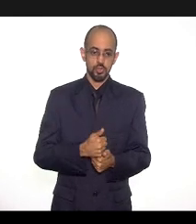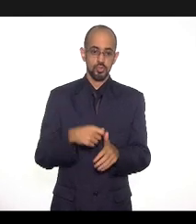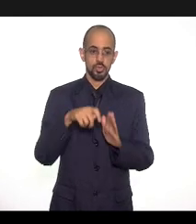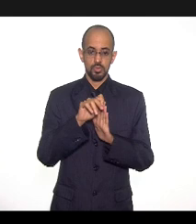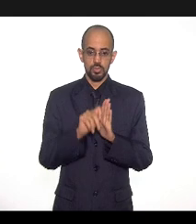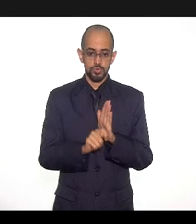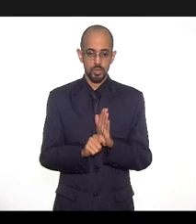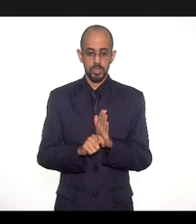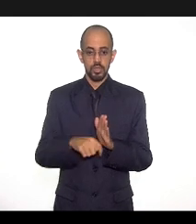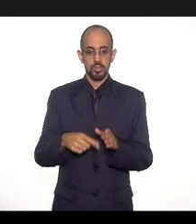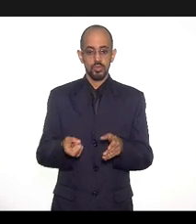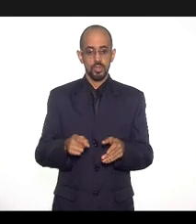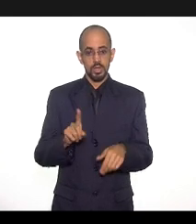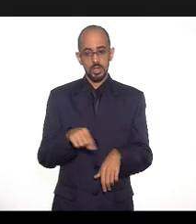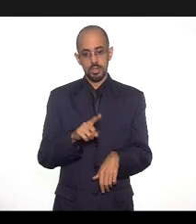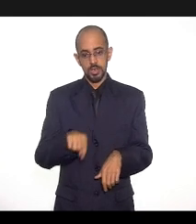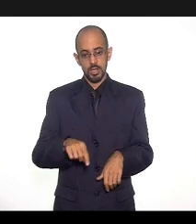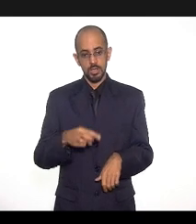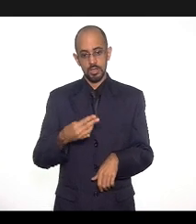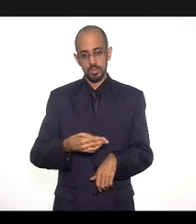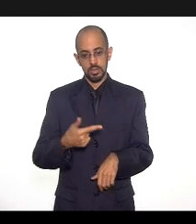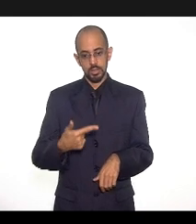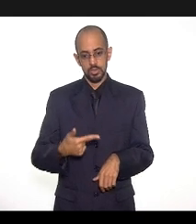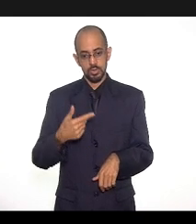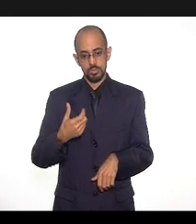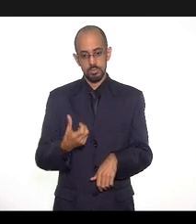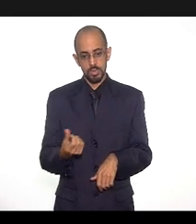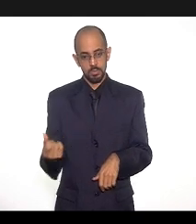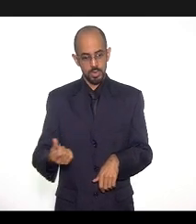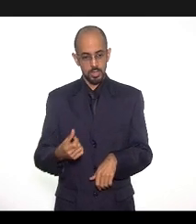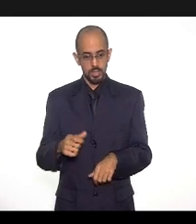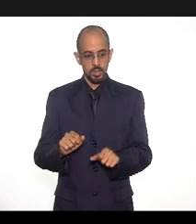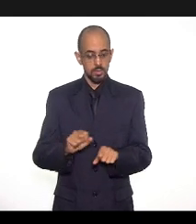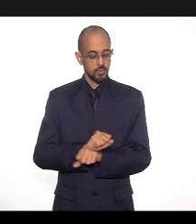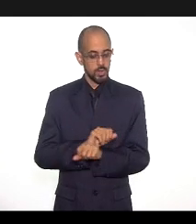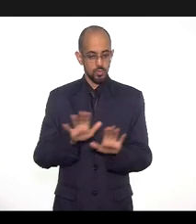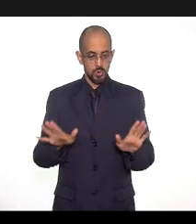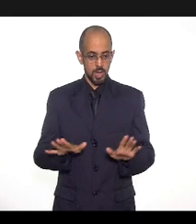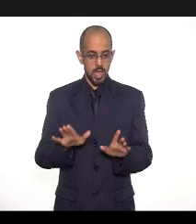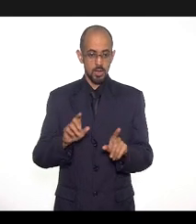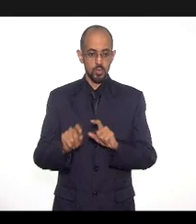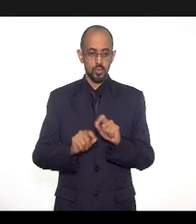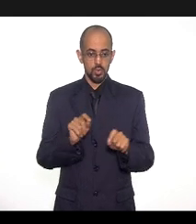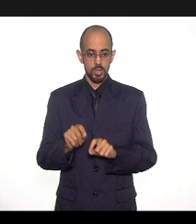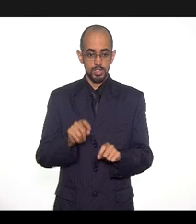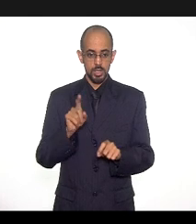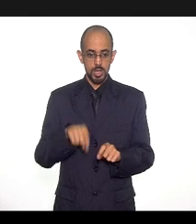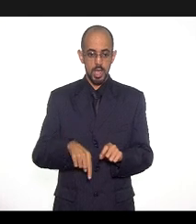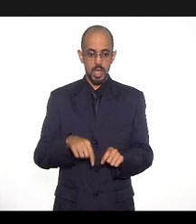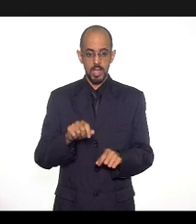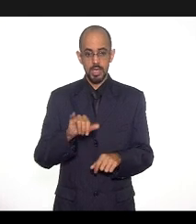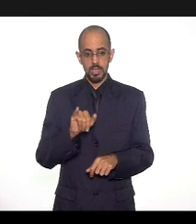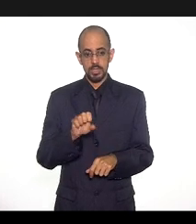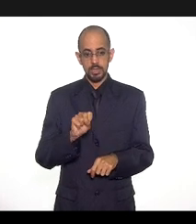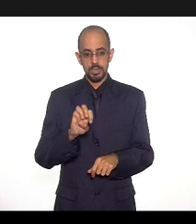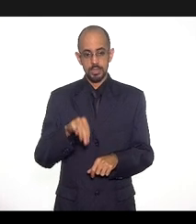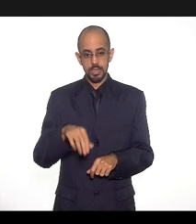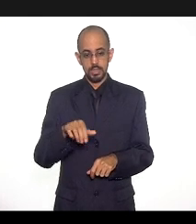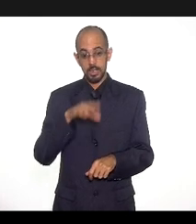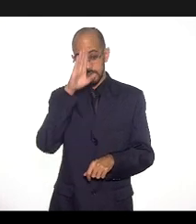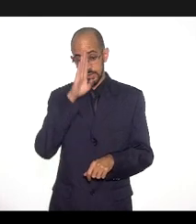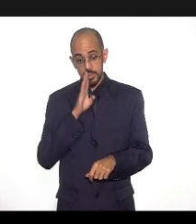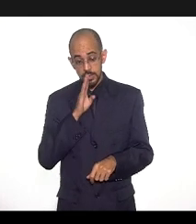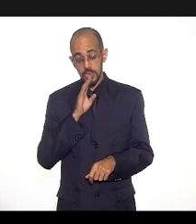revogando a 3266 e deixando muito claro o que é isenção, o que